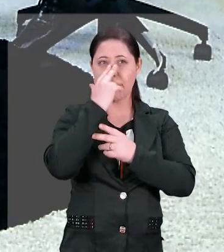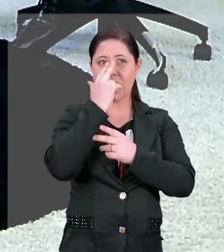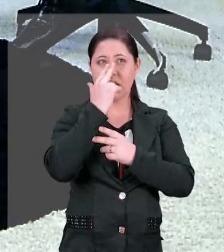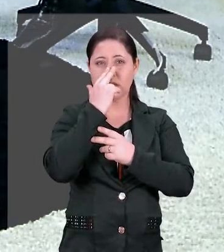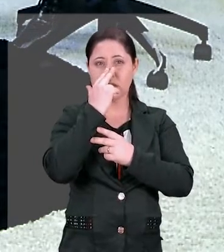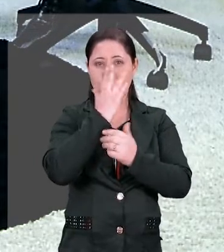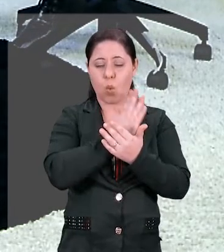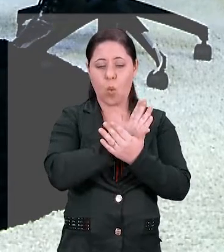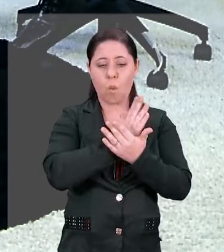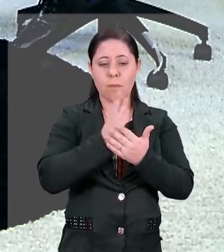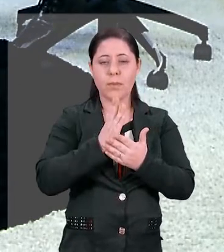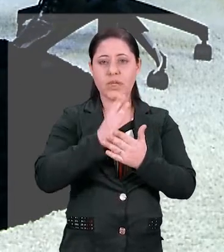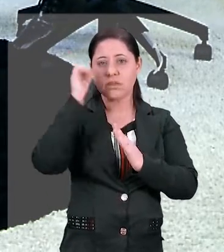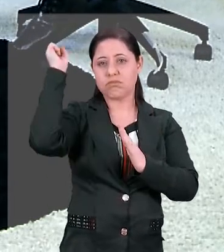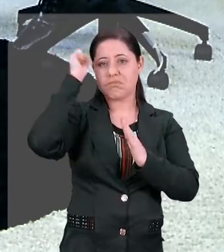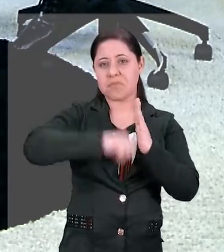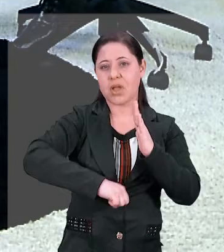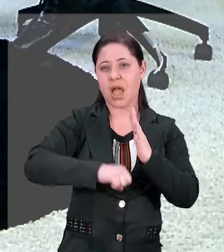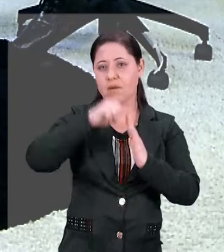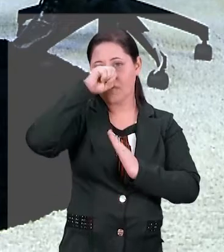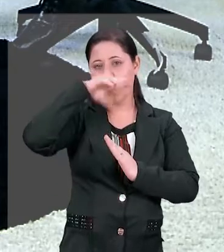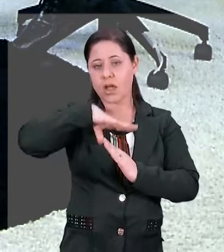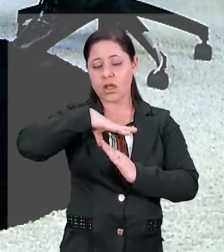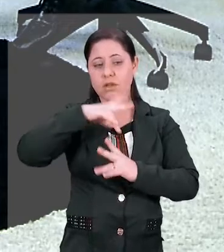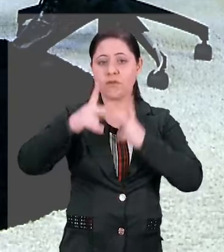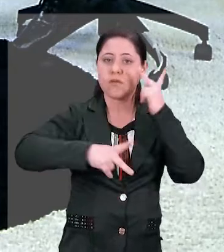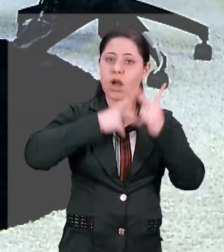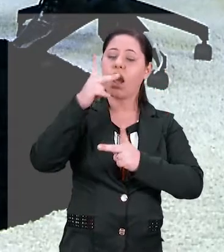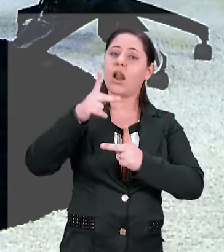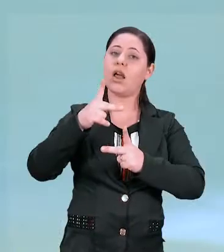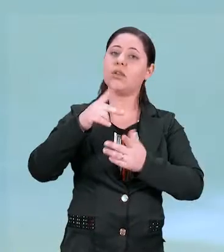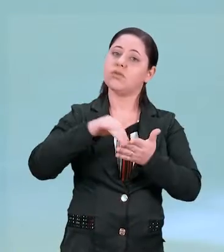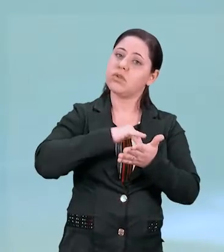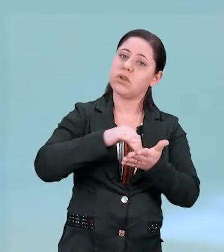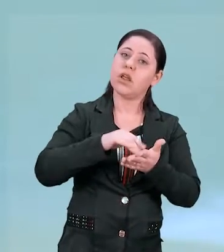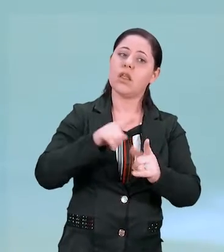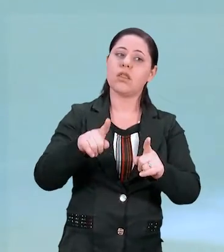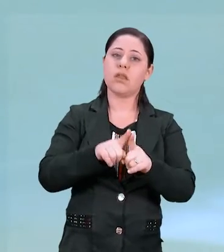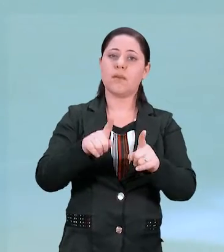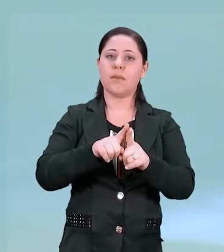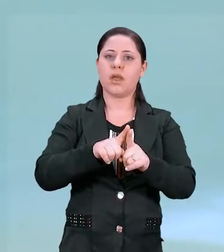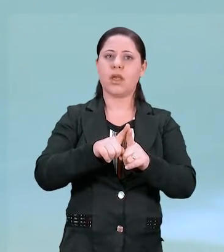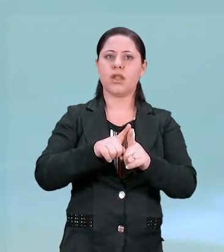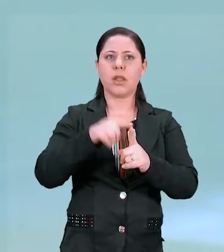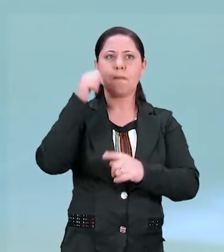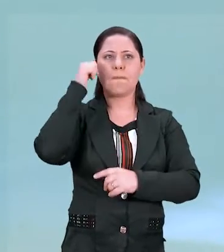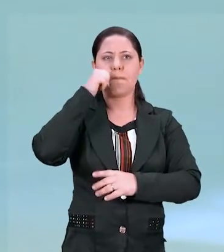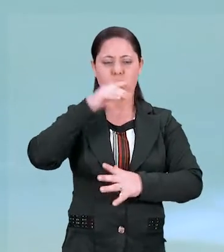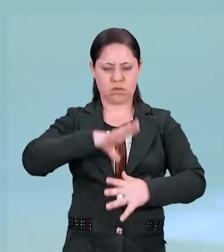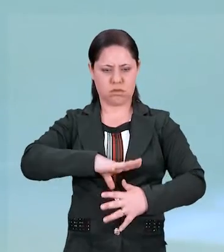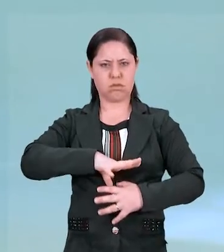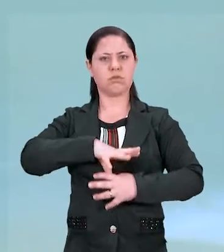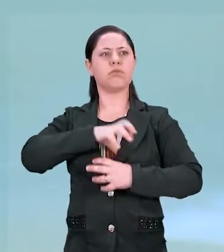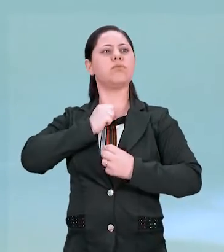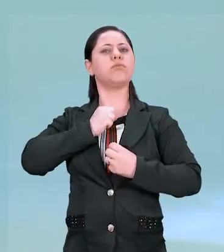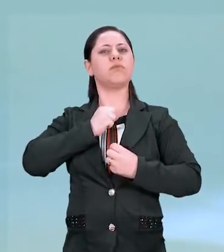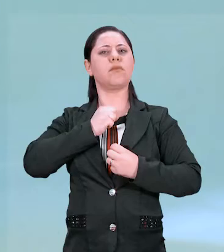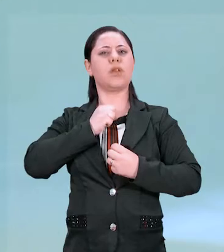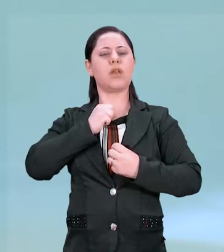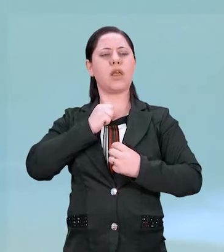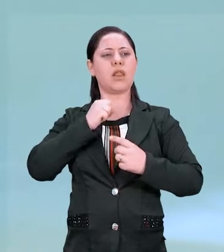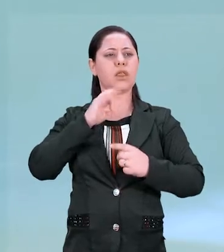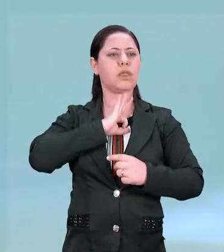floresce esse tipo de agressão, e aí a fala do secretário também do empoderamento da mulher. Na medida em que você tem